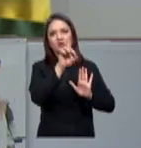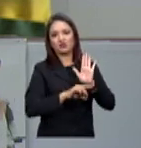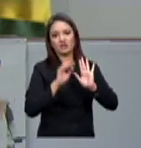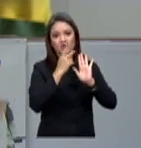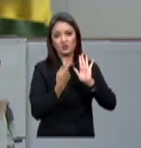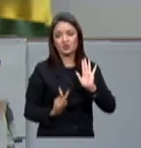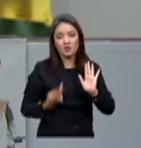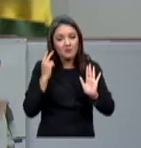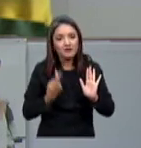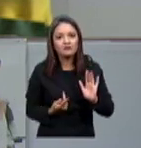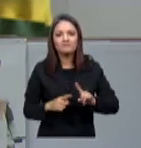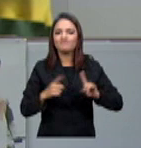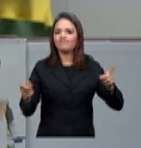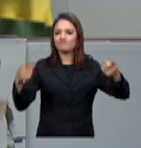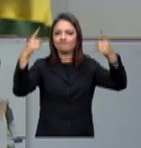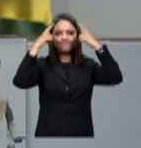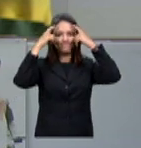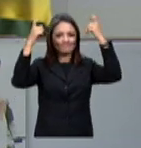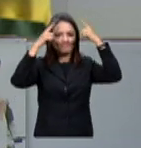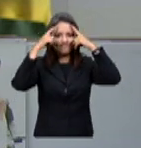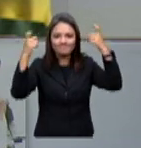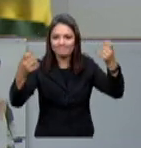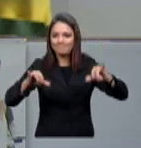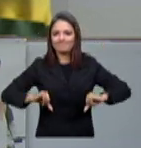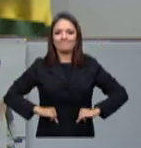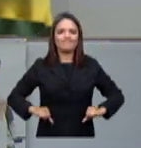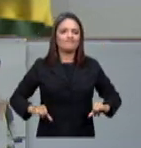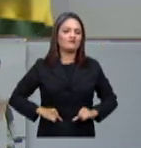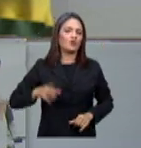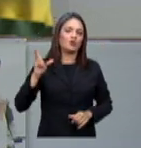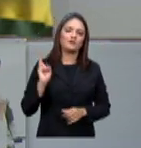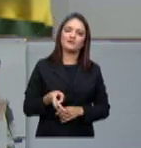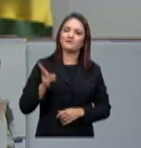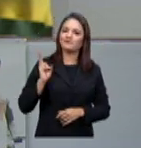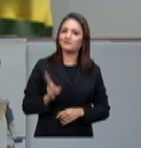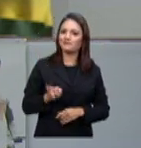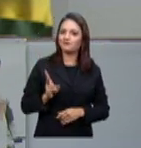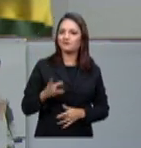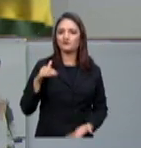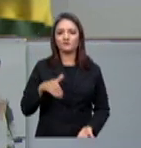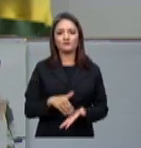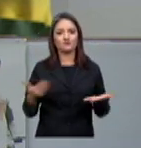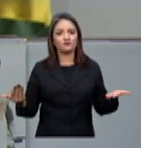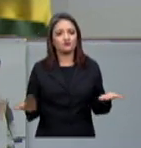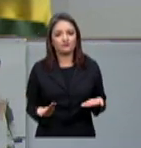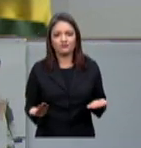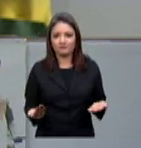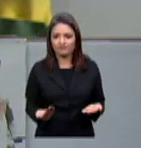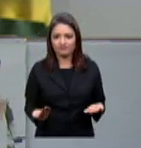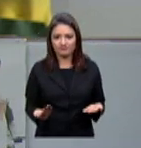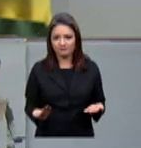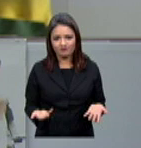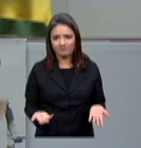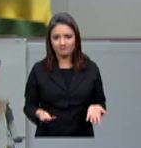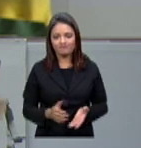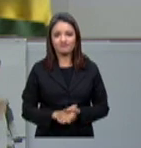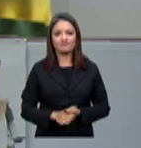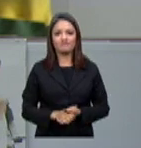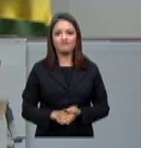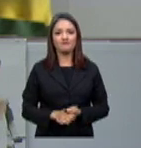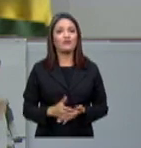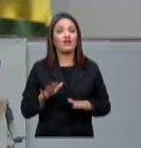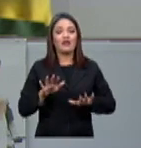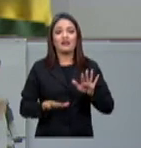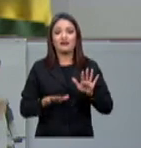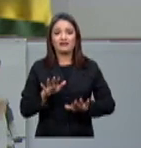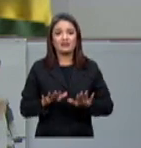violências e as Chagas sociais De toda forma continuam a contracenar conosco não queria nem conviver porque muitas vezes não é de